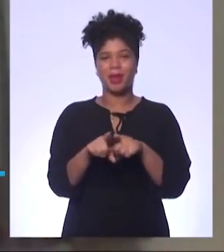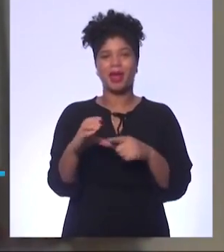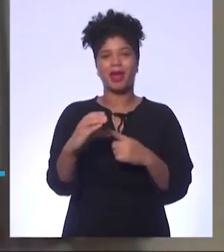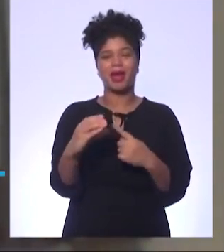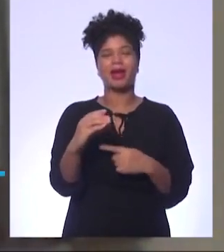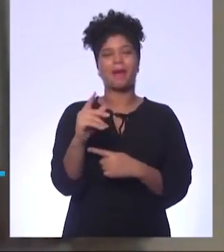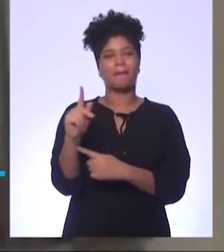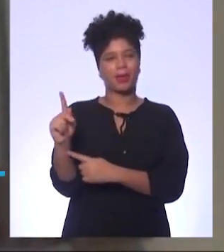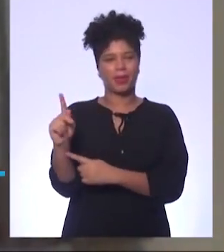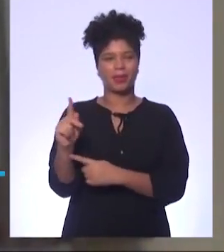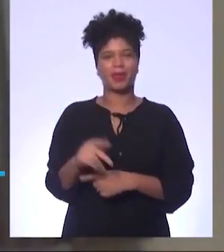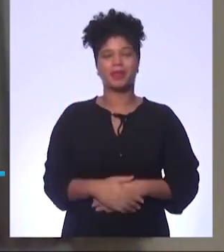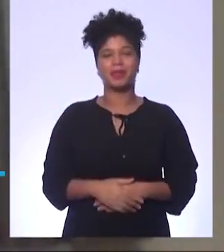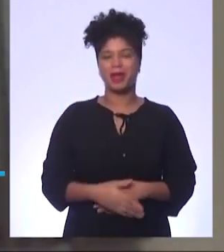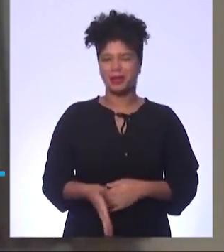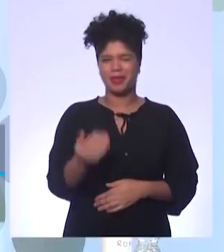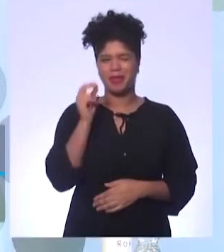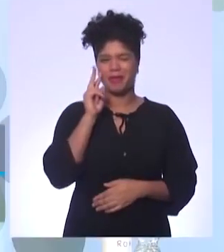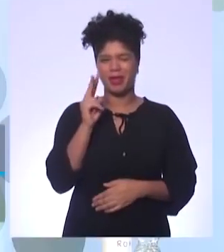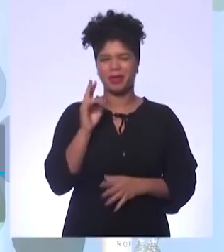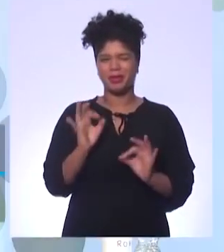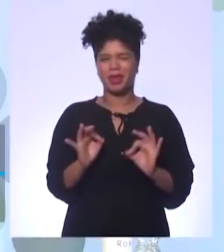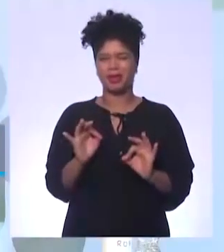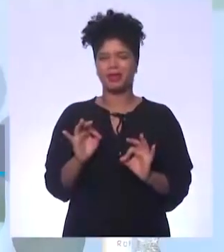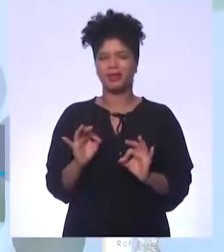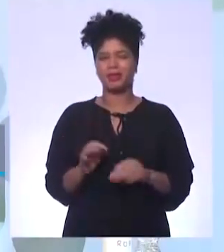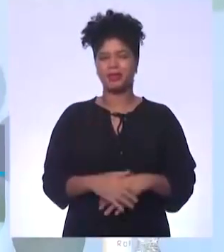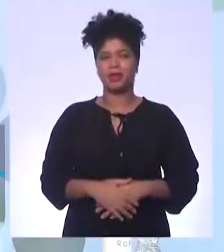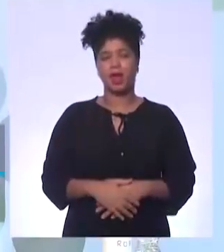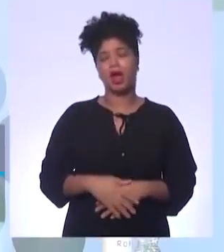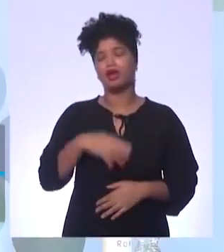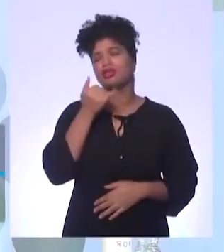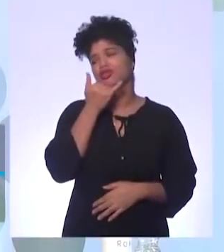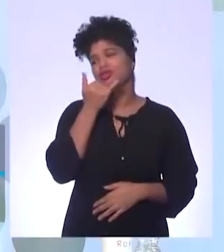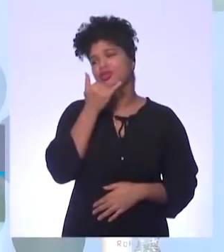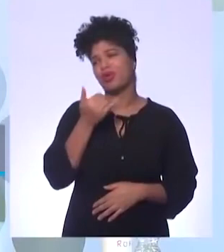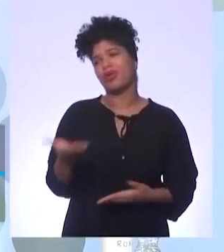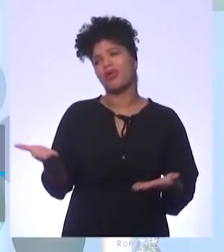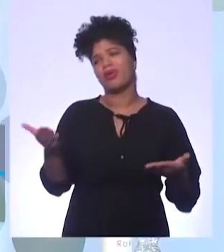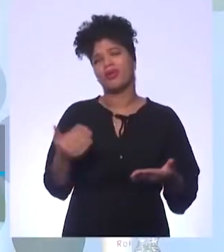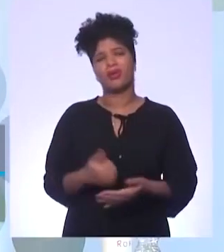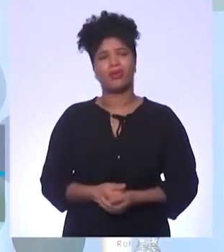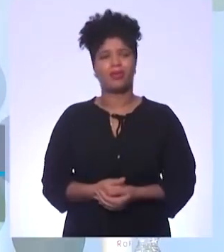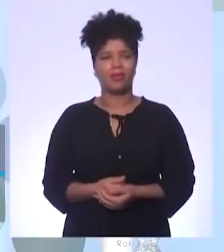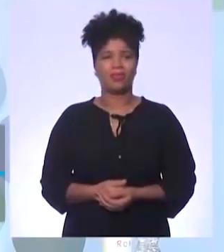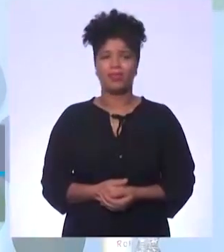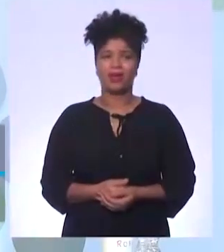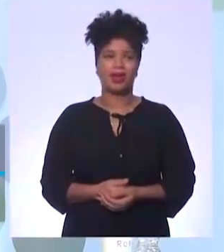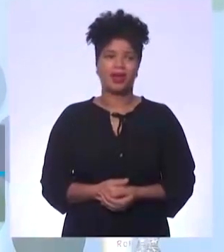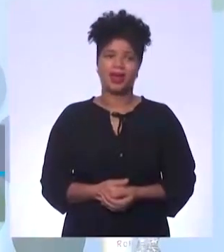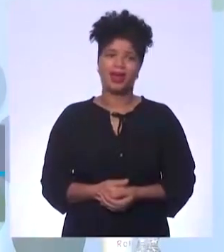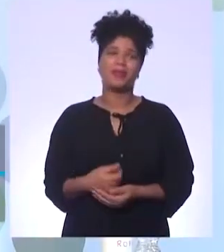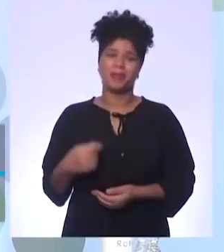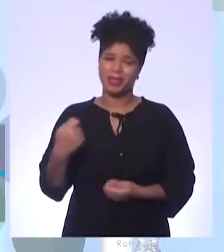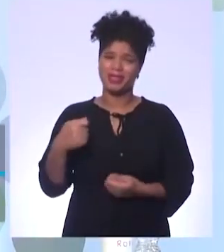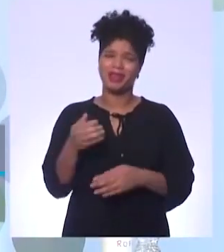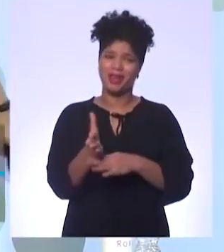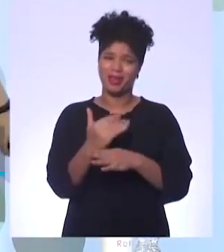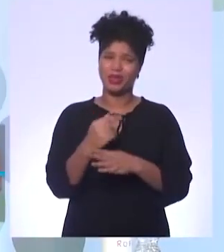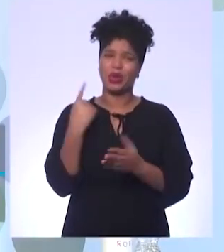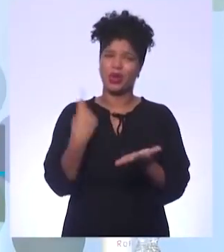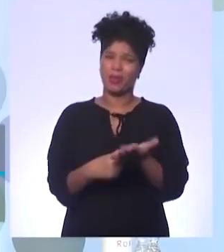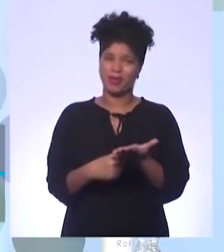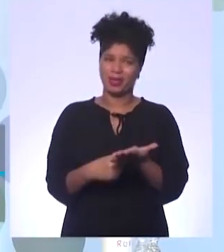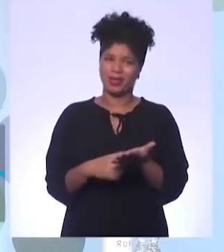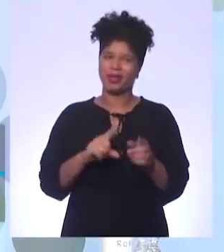Carapicuíba. Vamos conferir, professora Roberta? Vamos sim. Quero te pedir desculpa que eu te deixei numa saia justa aí, mas eu tinha que ter combinado com você, né? Mas tudo